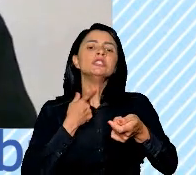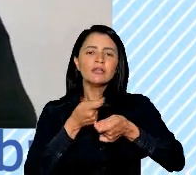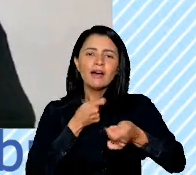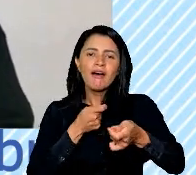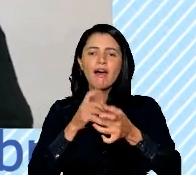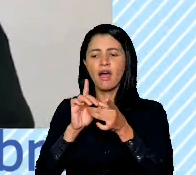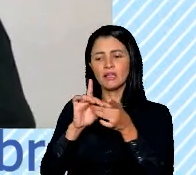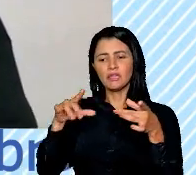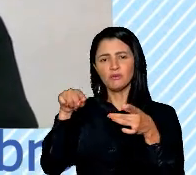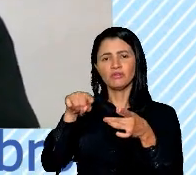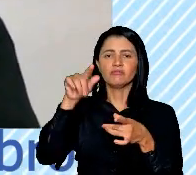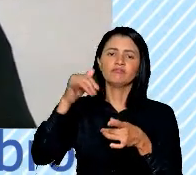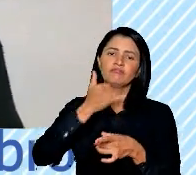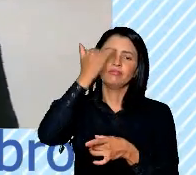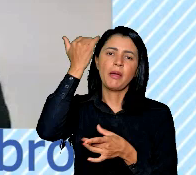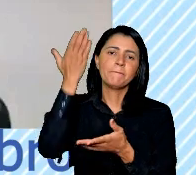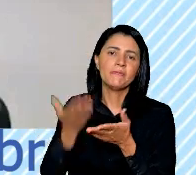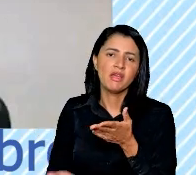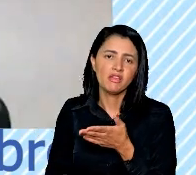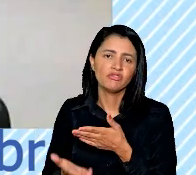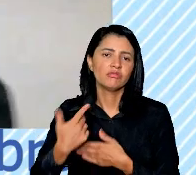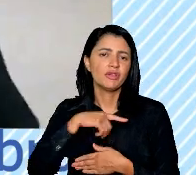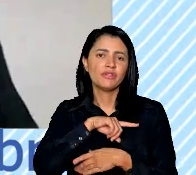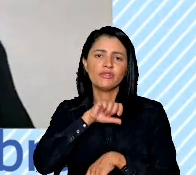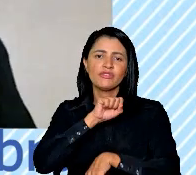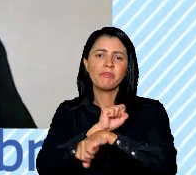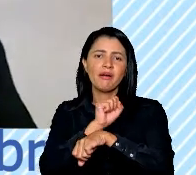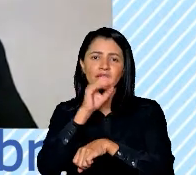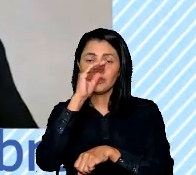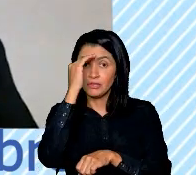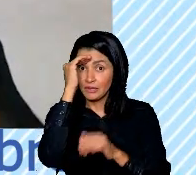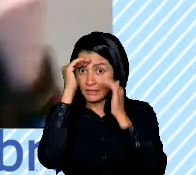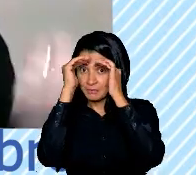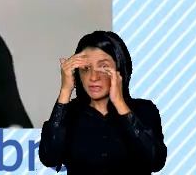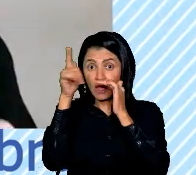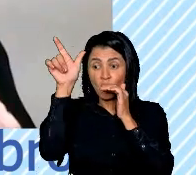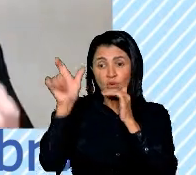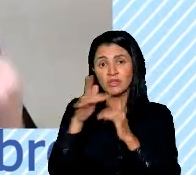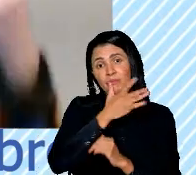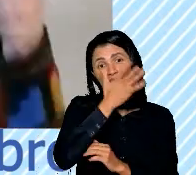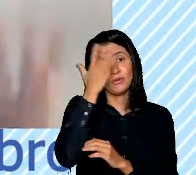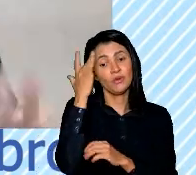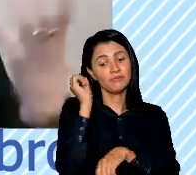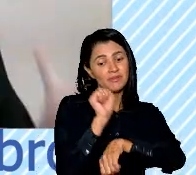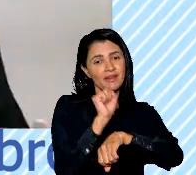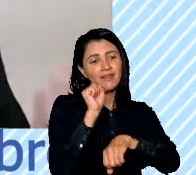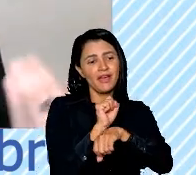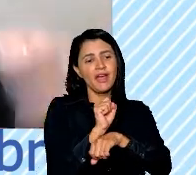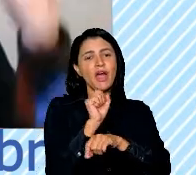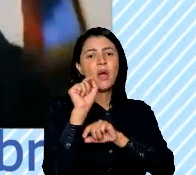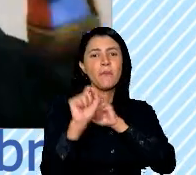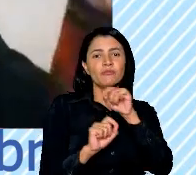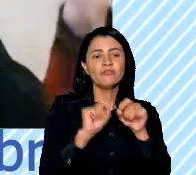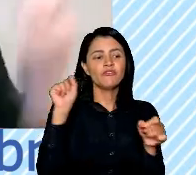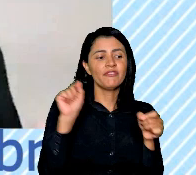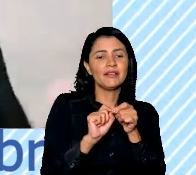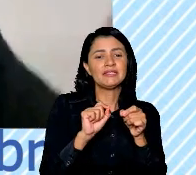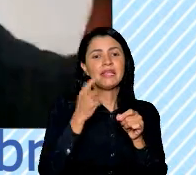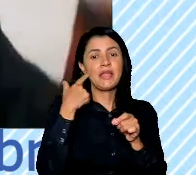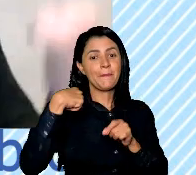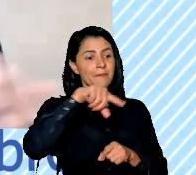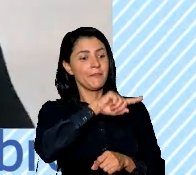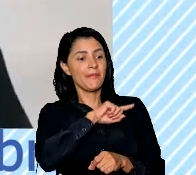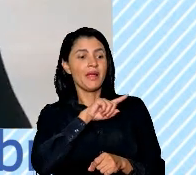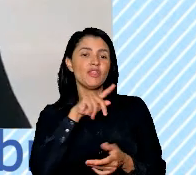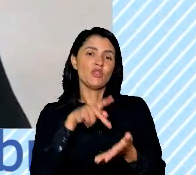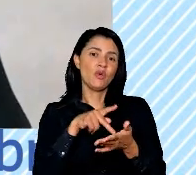democracia fracassa. Nós deixamos de respeitar o outro, nós deixamos de fazer valer para nós